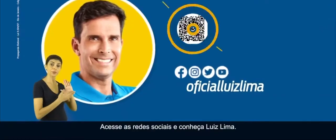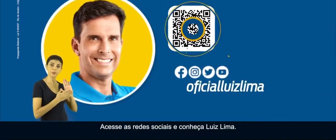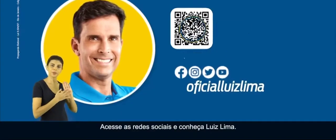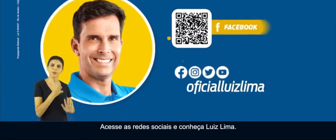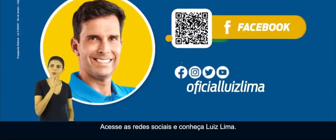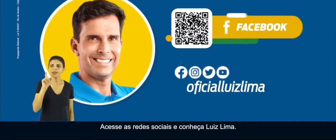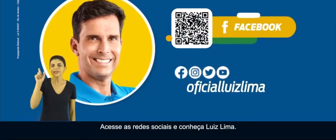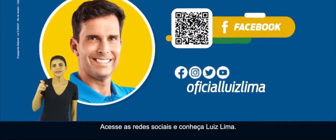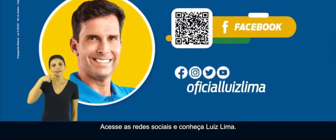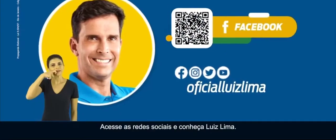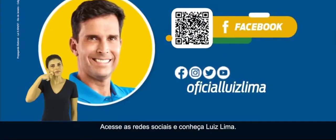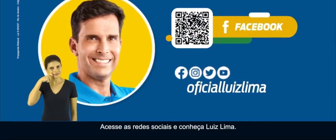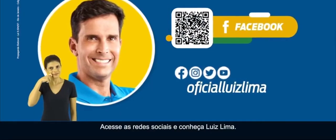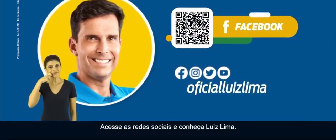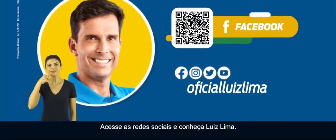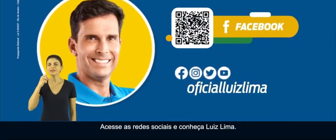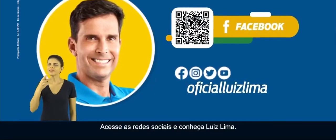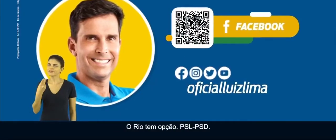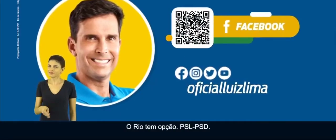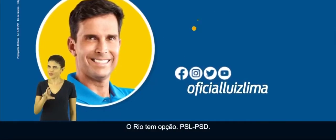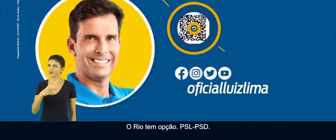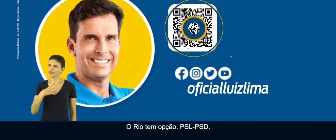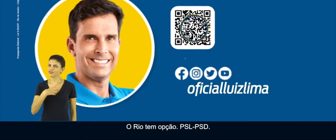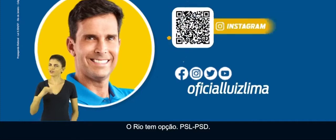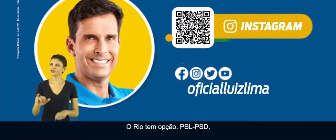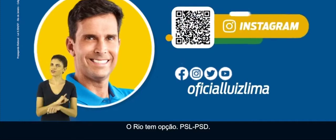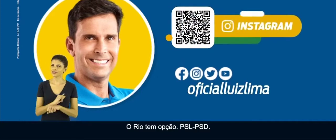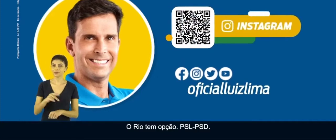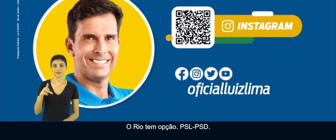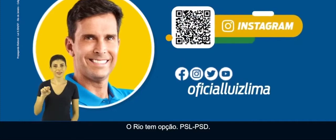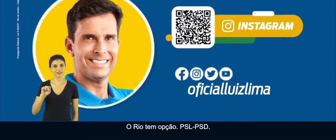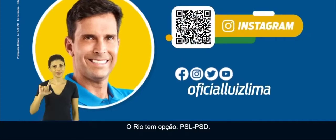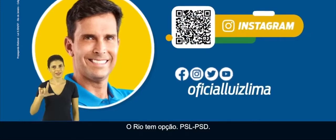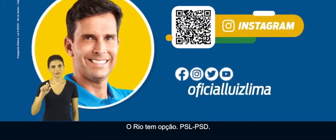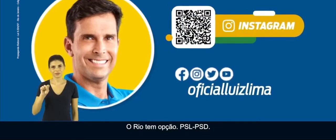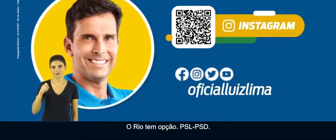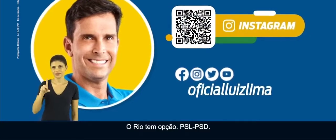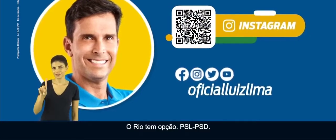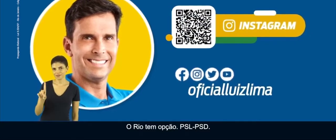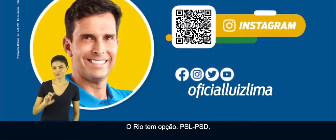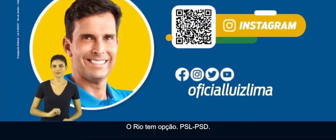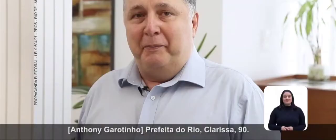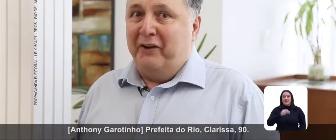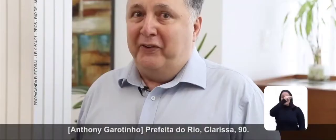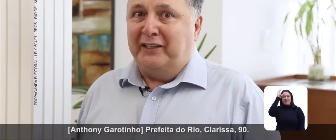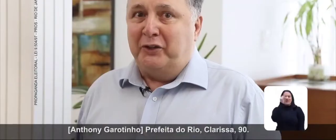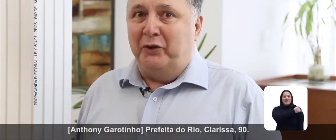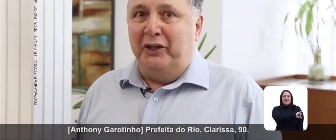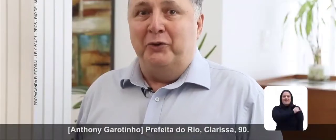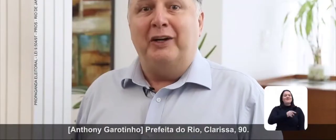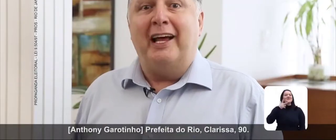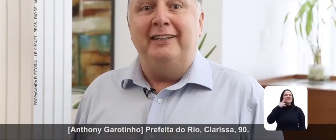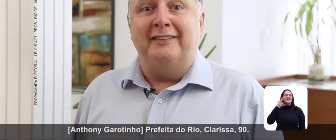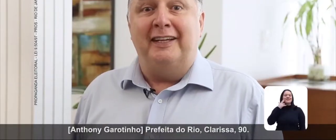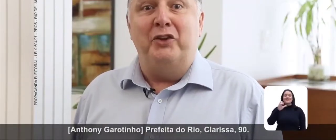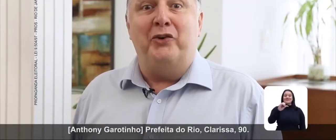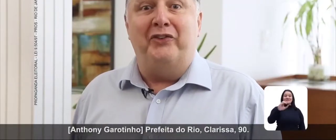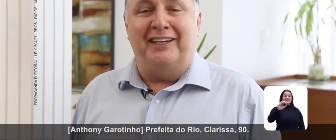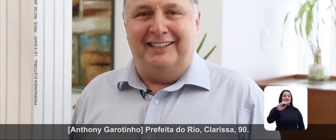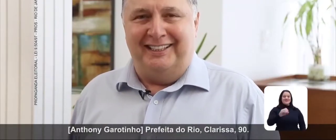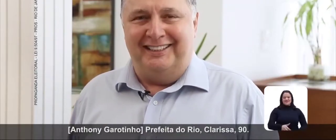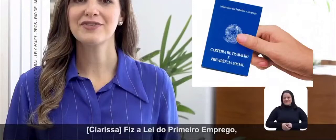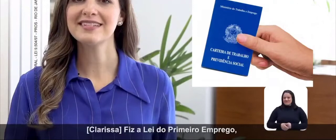Acesse as redes sociais e conheça Luiz Lima. O Rio tem opção. PSL e PSD. Prefeita do Rio,